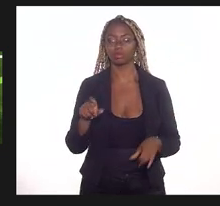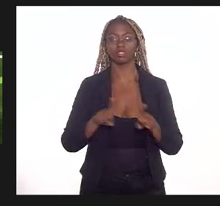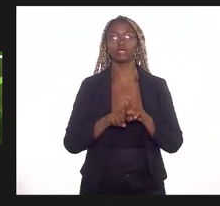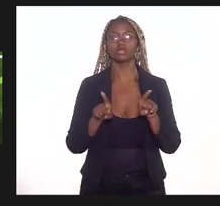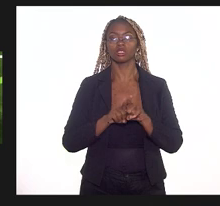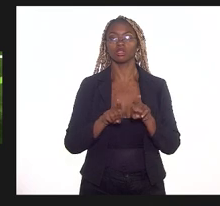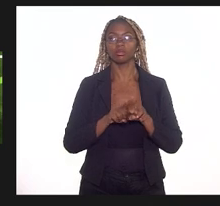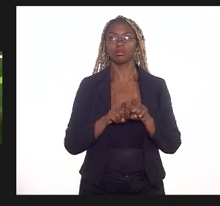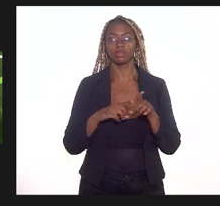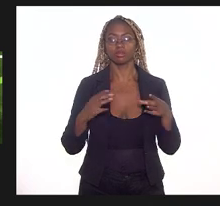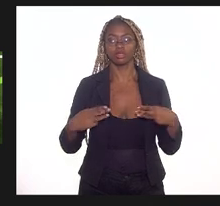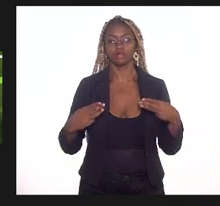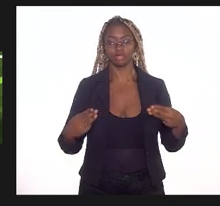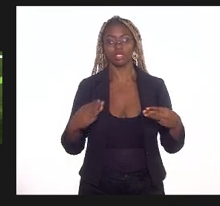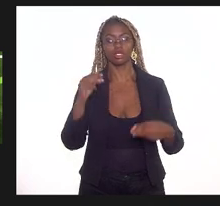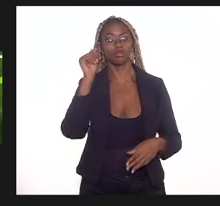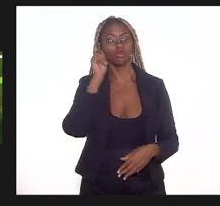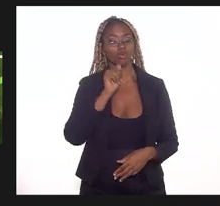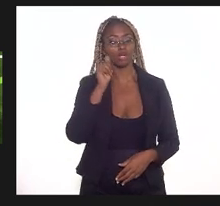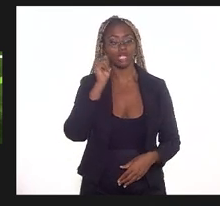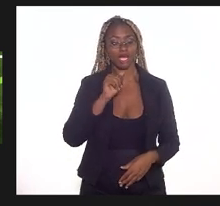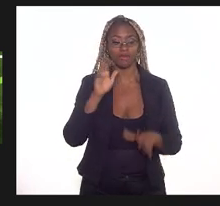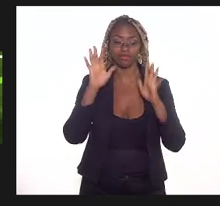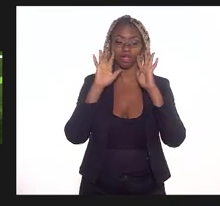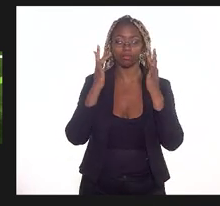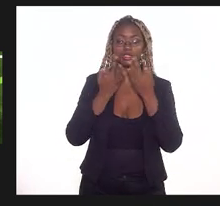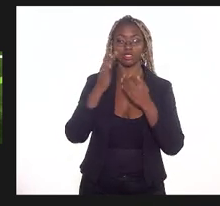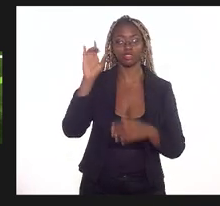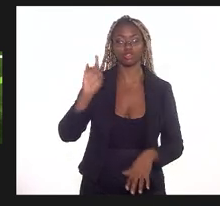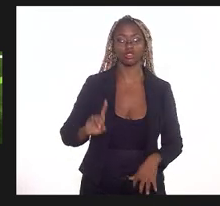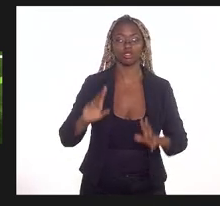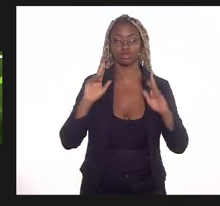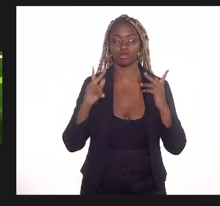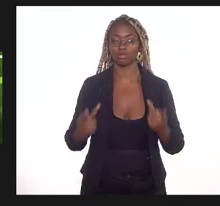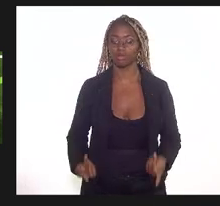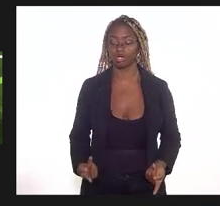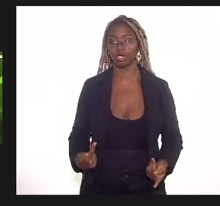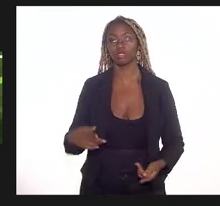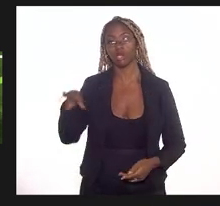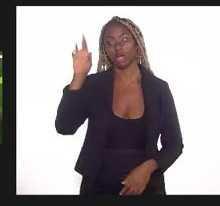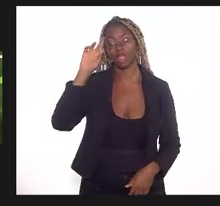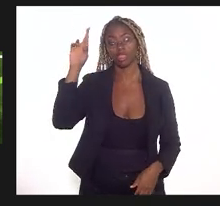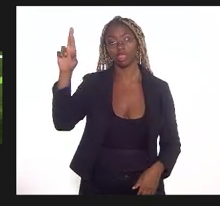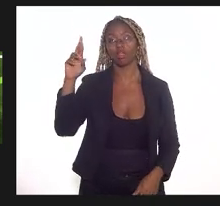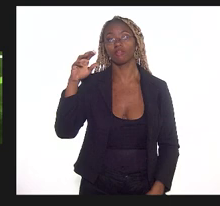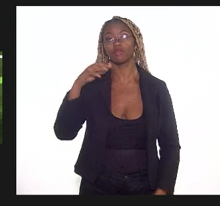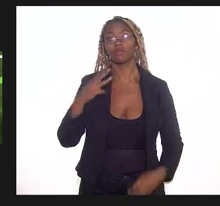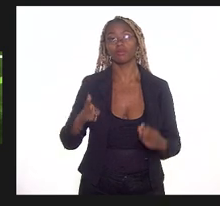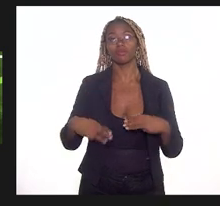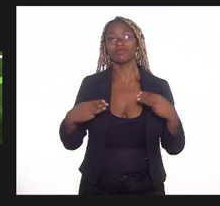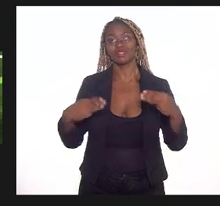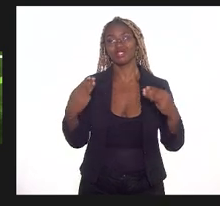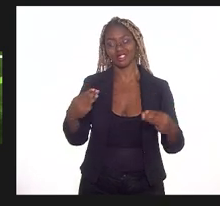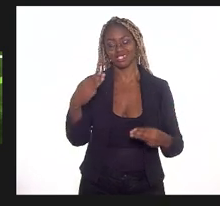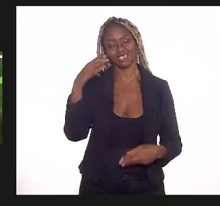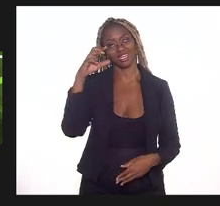Ministério da Mulher, do Direito da Família, que é comandado pela ministra Damares.